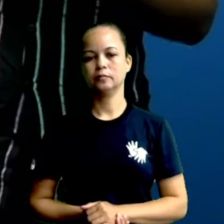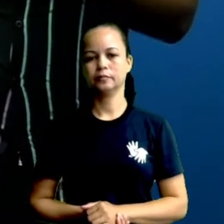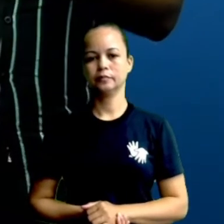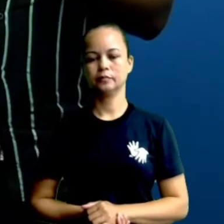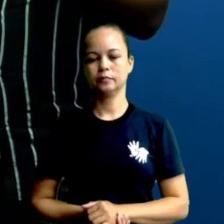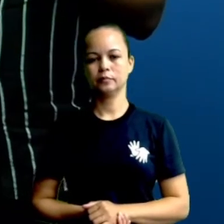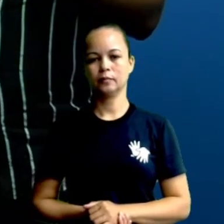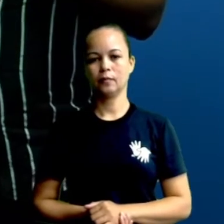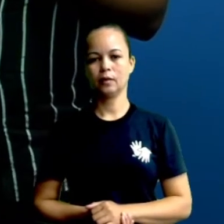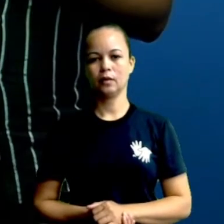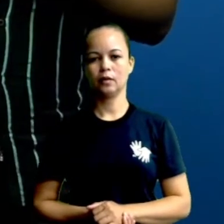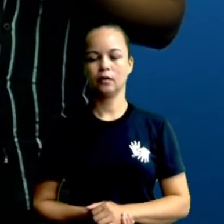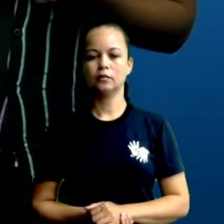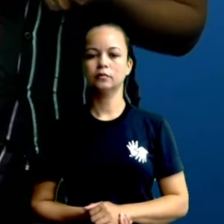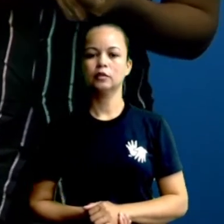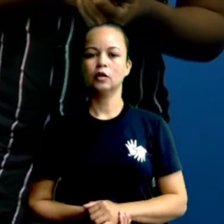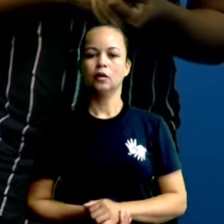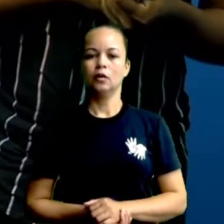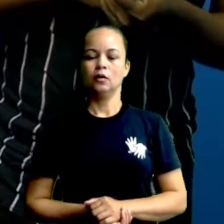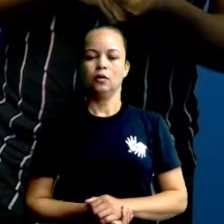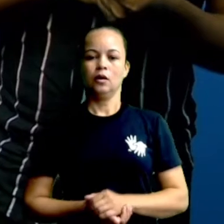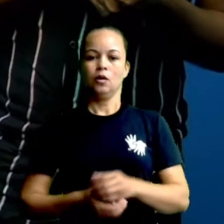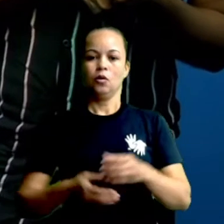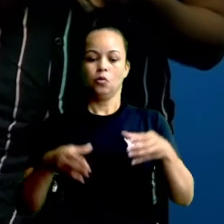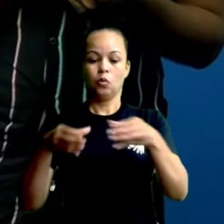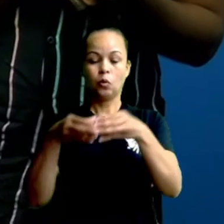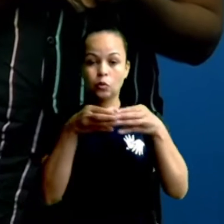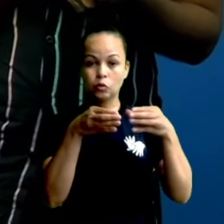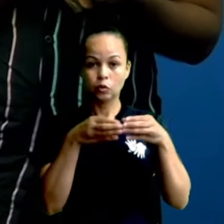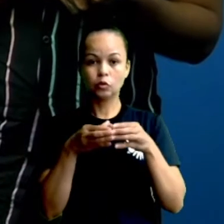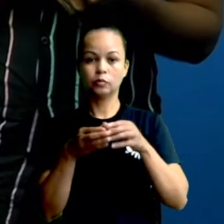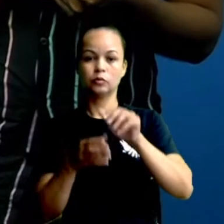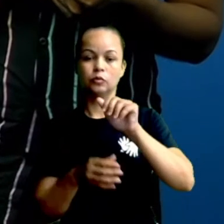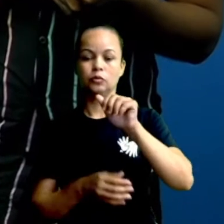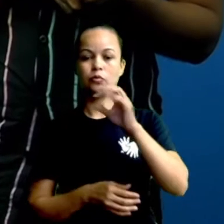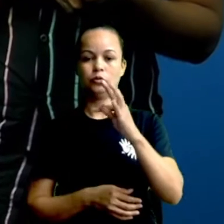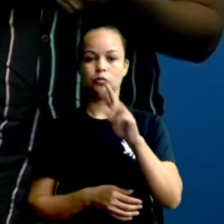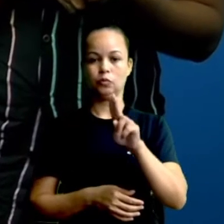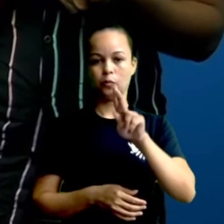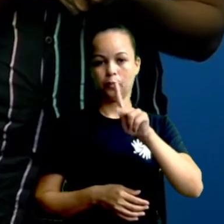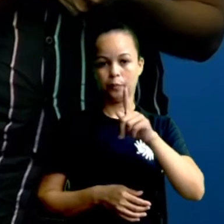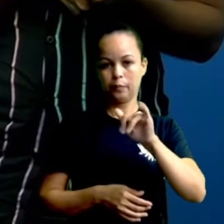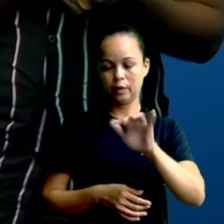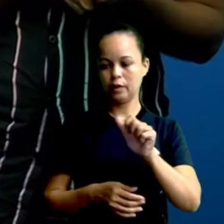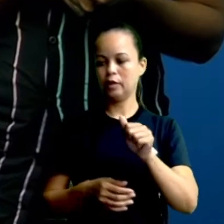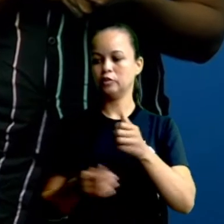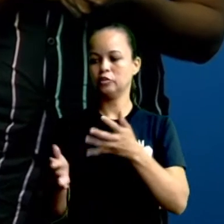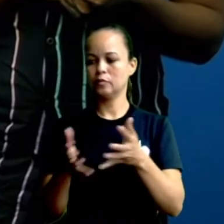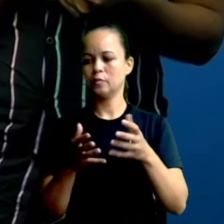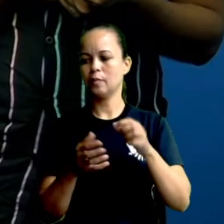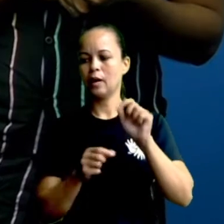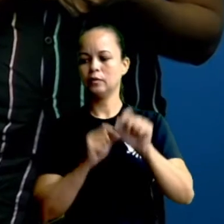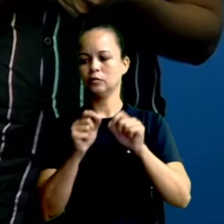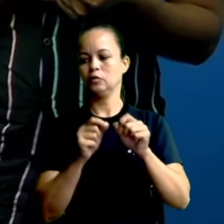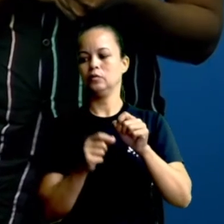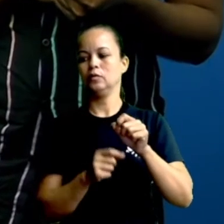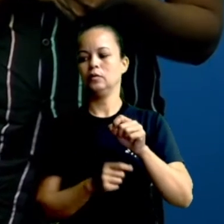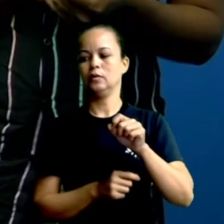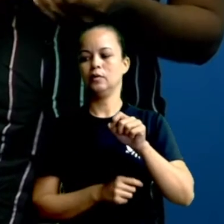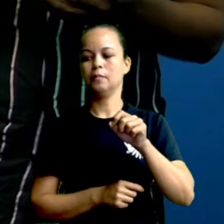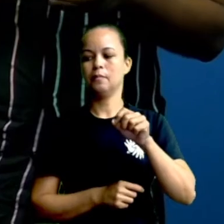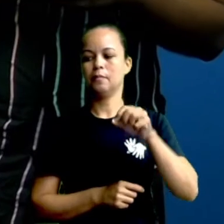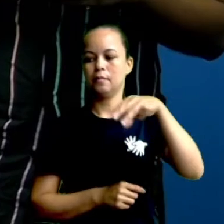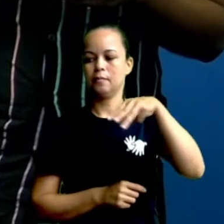Vamos lá. A maior parte do aldeamento tupi, em sua maioria, eram matrilineares. Eu acabei de explicar a vocês um pouquinho sobre isso. Como